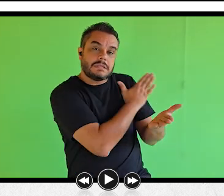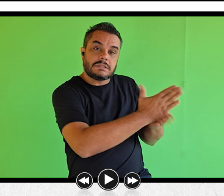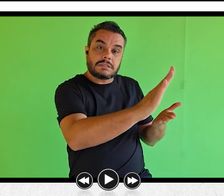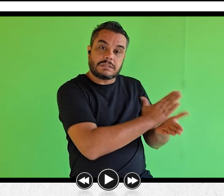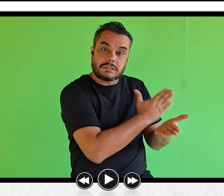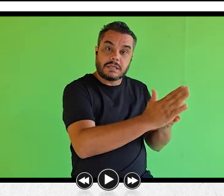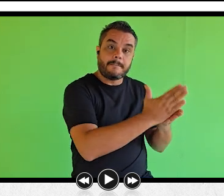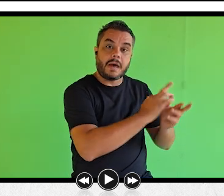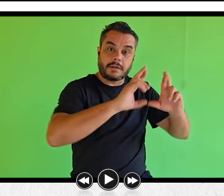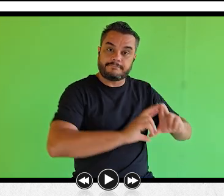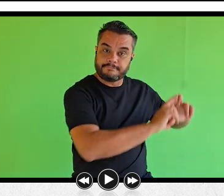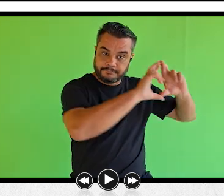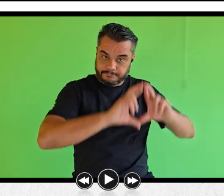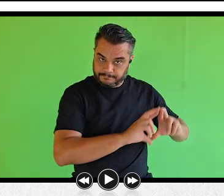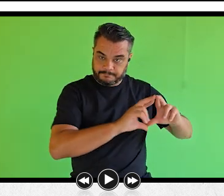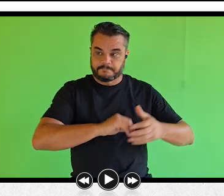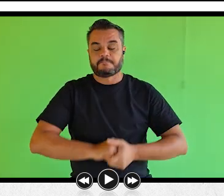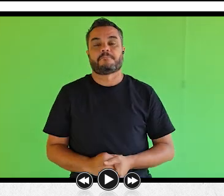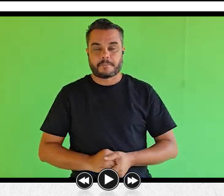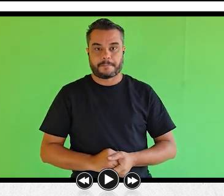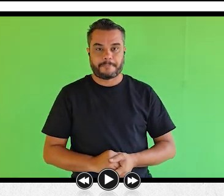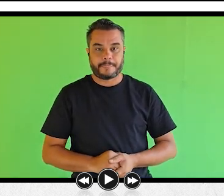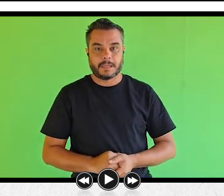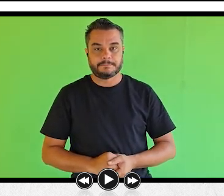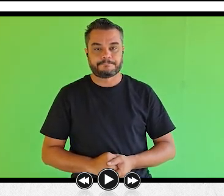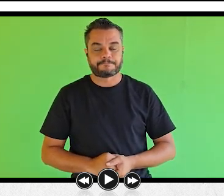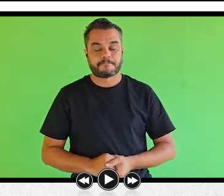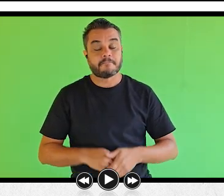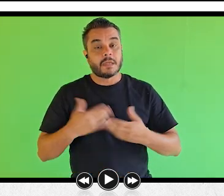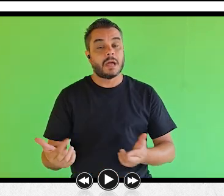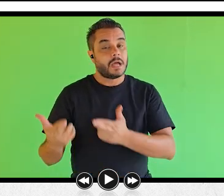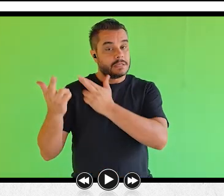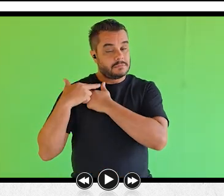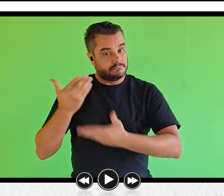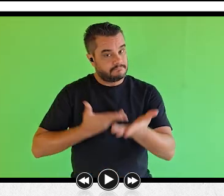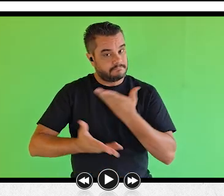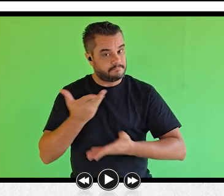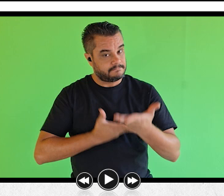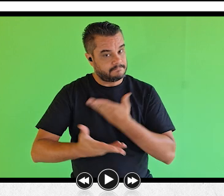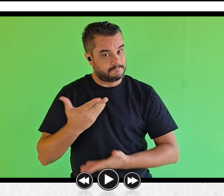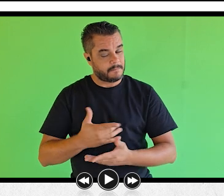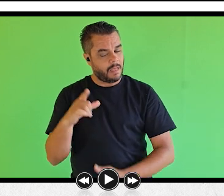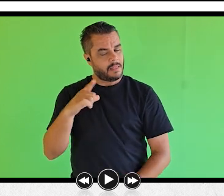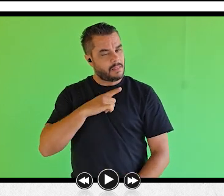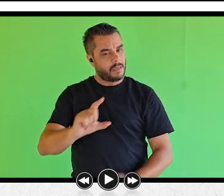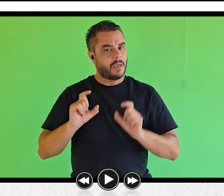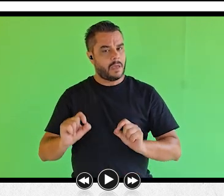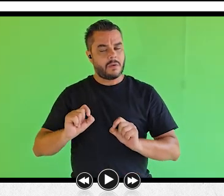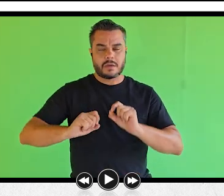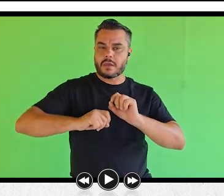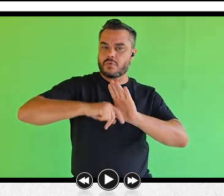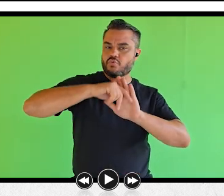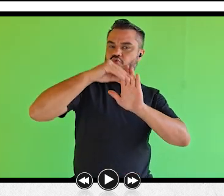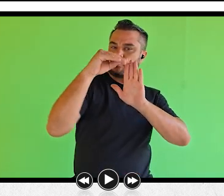No referente à responsabilidade compartilhada, incorporar nos planos municipais de gestão integrada de resíduos sólidos a prioridade